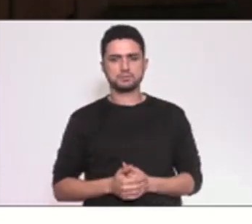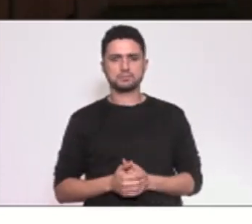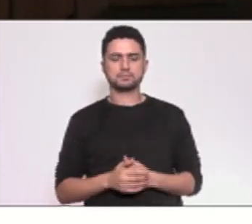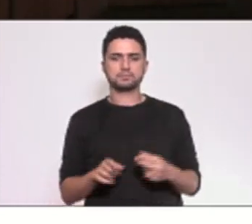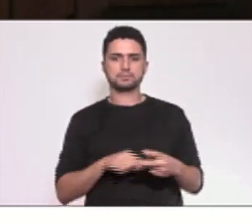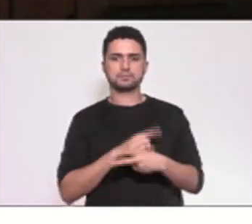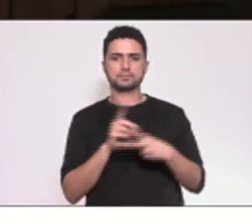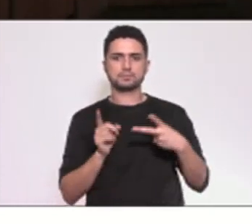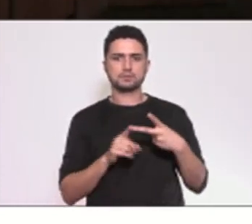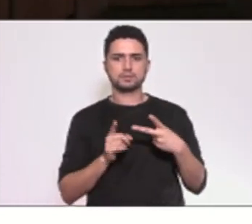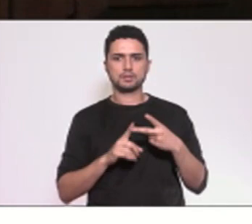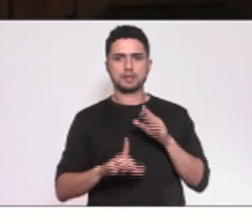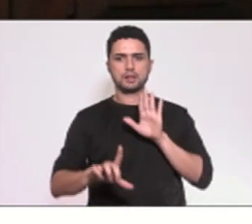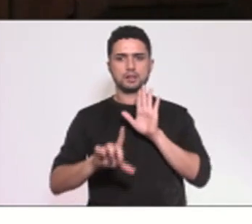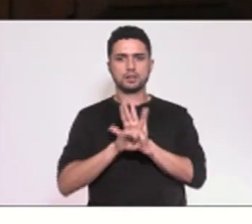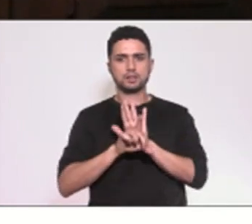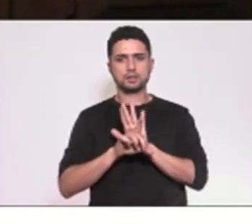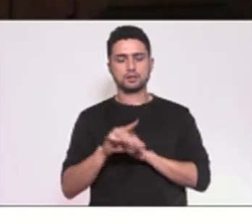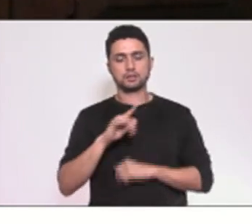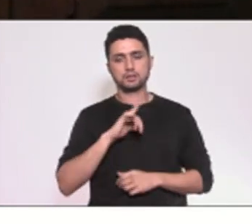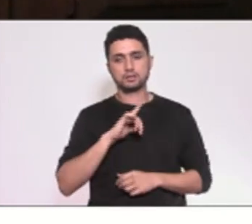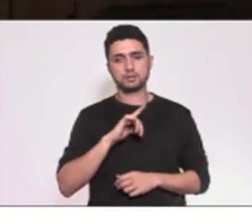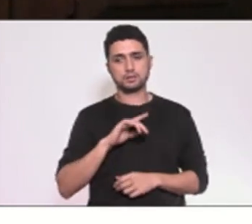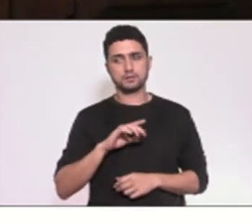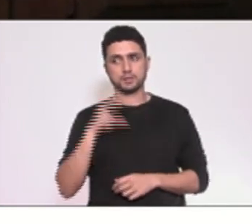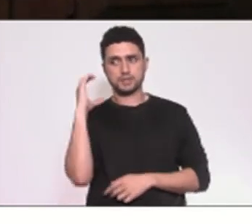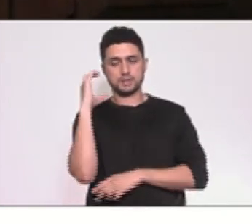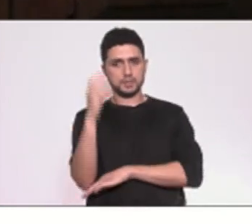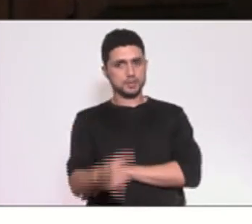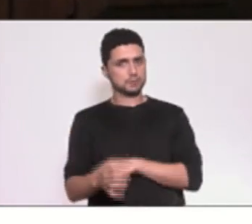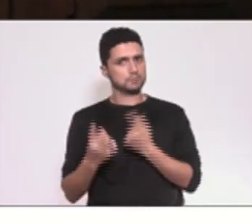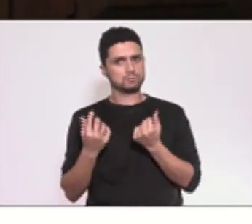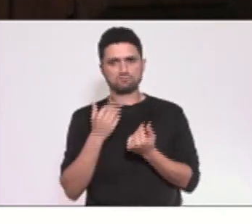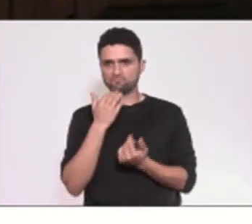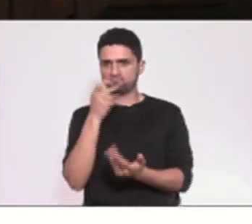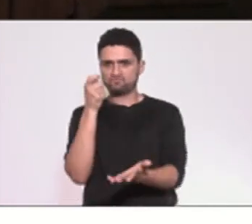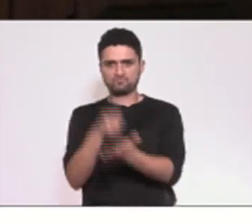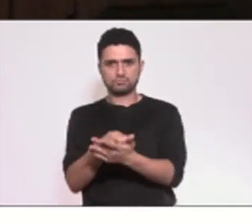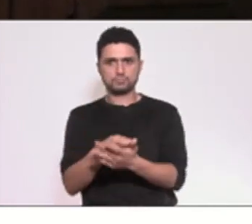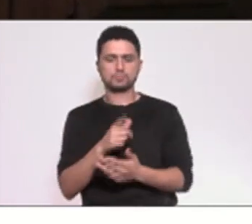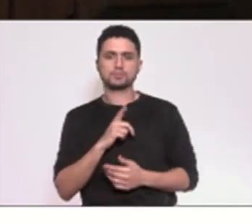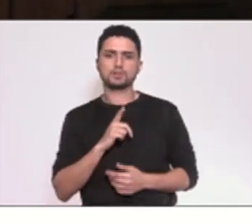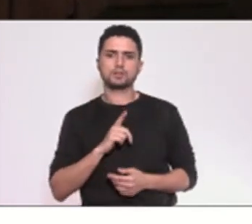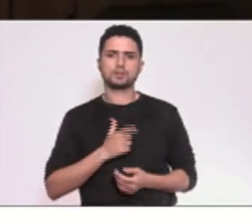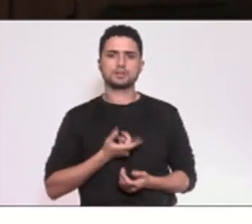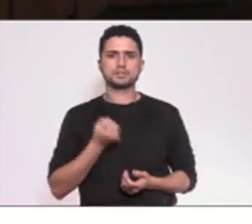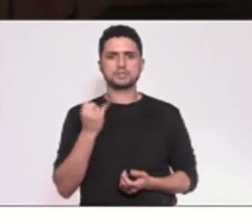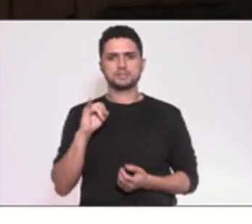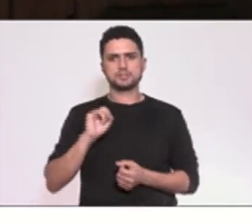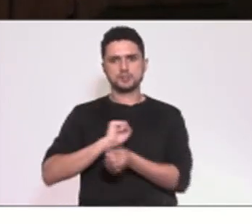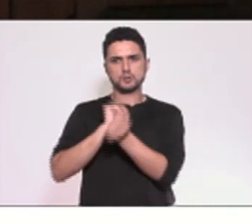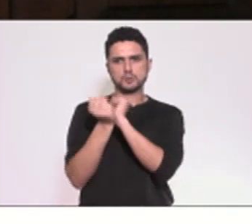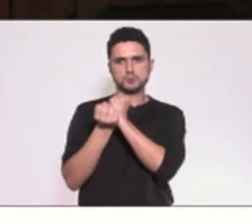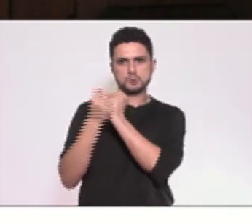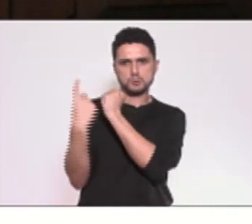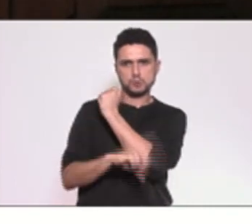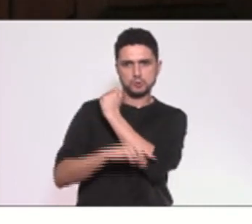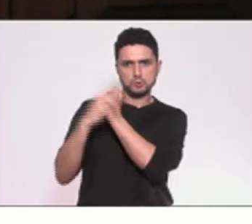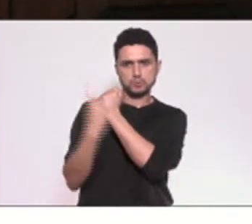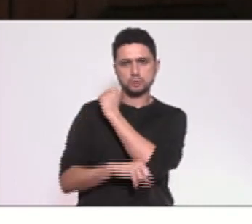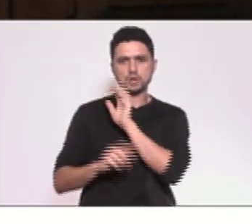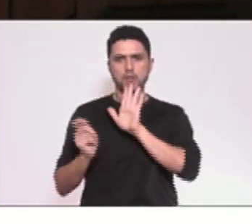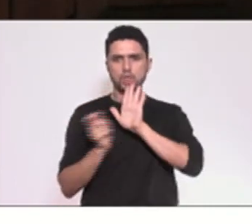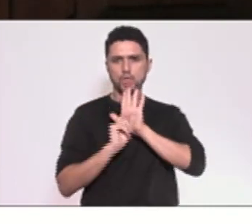lei considerará crimes inafiançáveis e insuscetíveis de graça ou anistia a prática de tortura, tráfico ilícito de